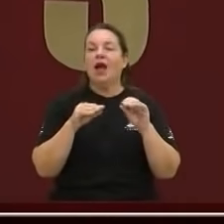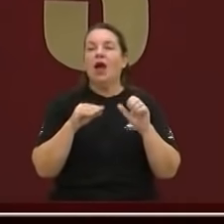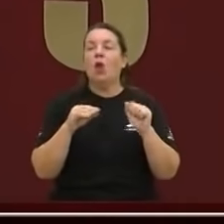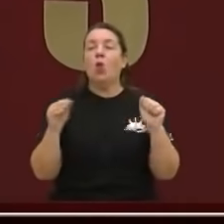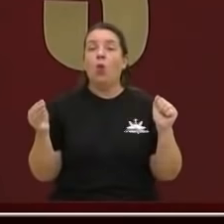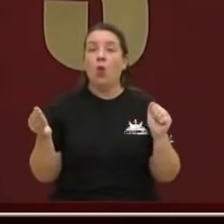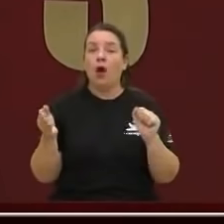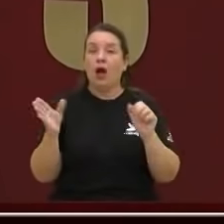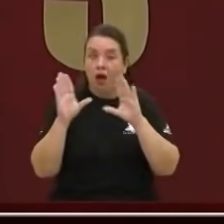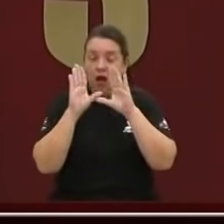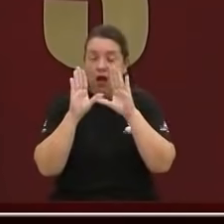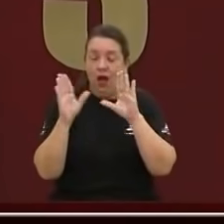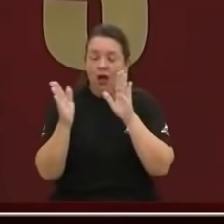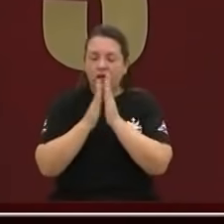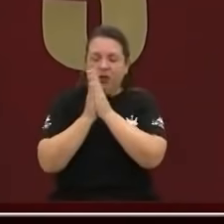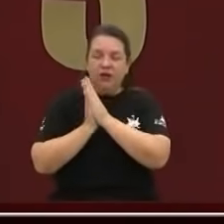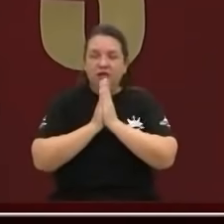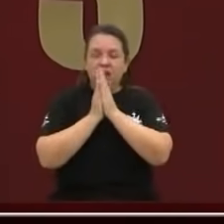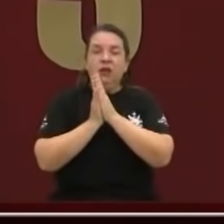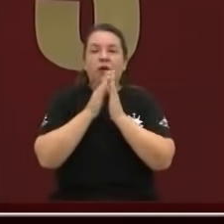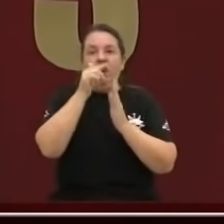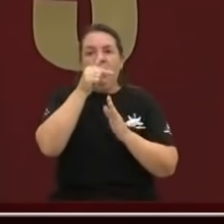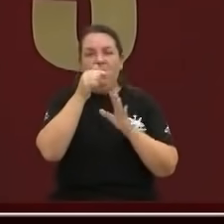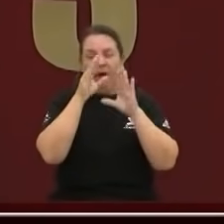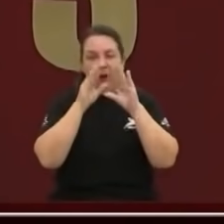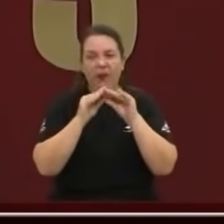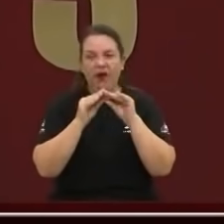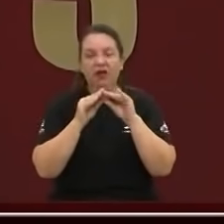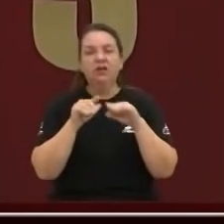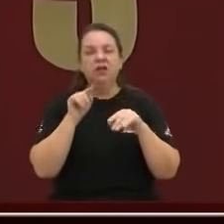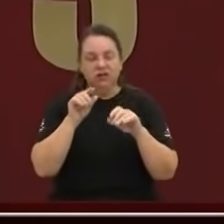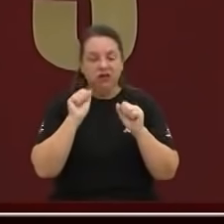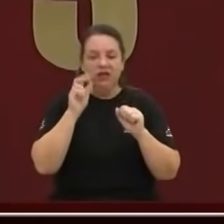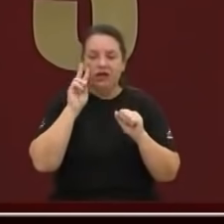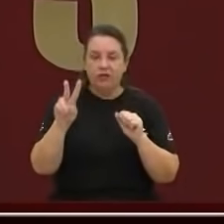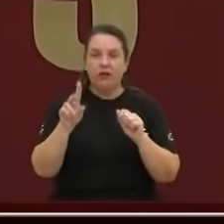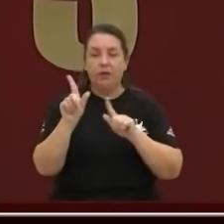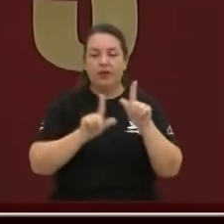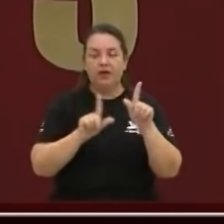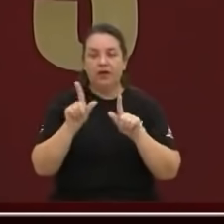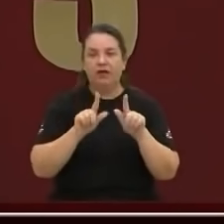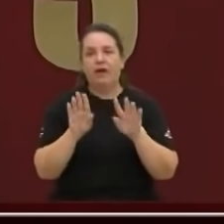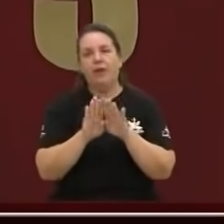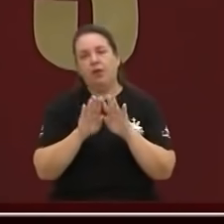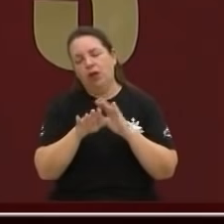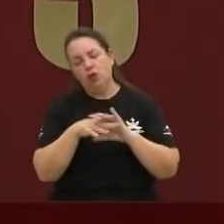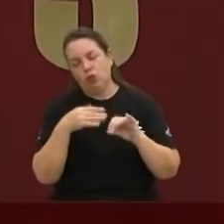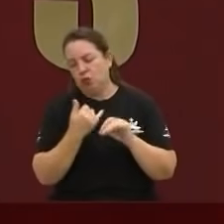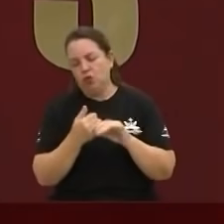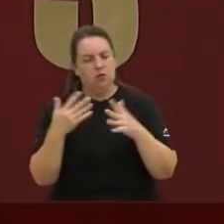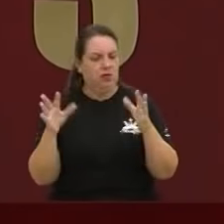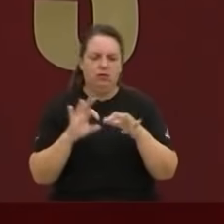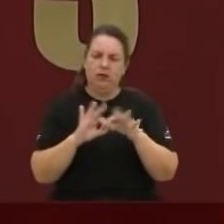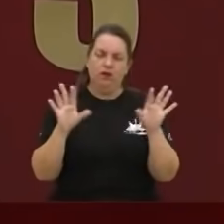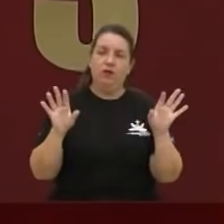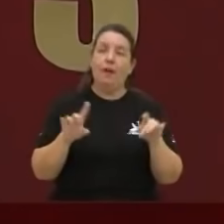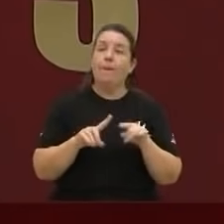minha quinta eucarística às 19 horas, que você pode assistir pela TV, outros assistem pelo YouTube.